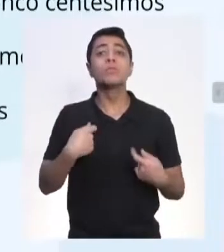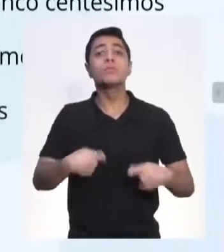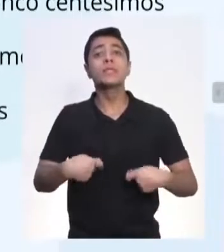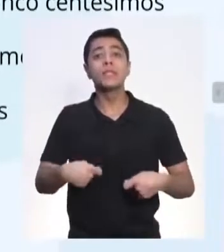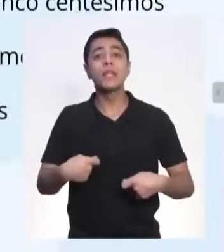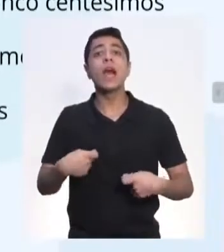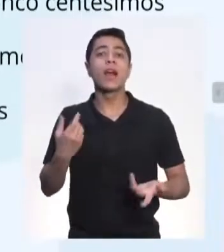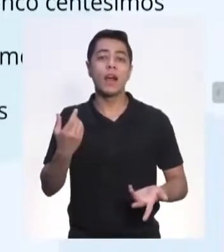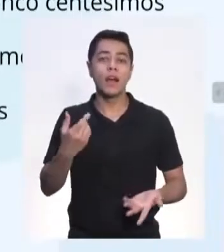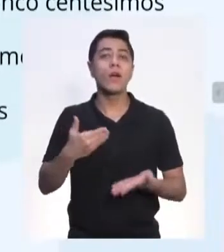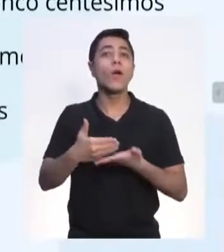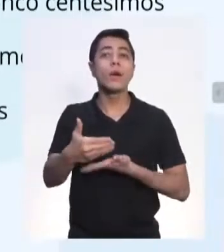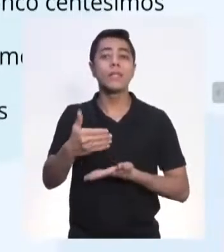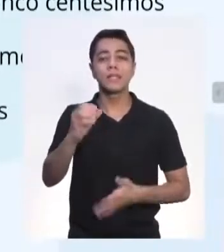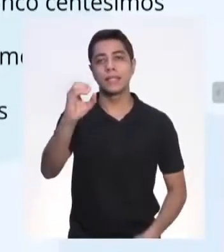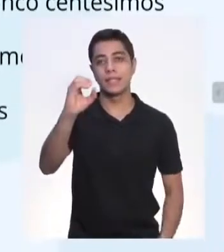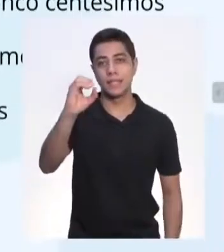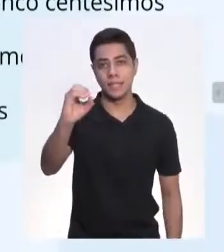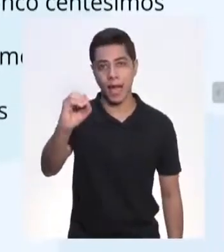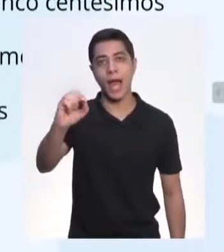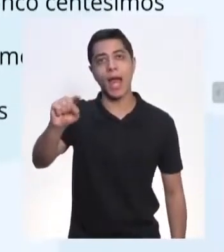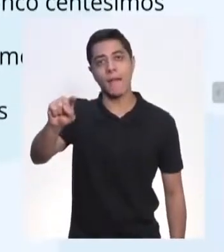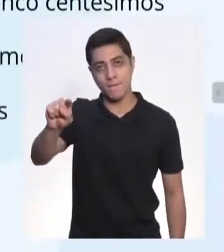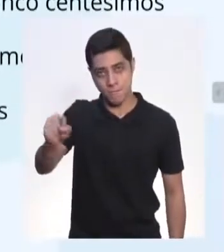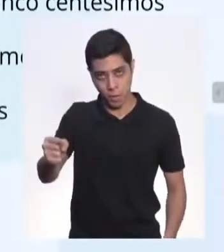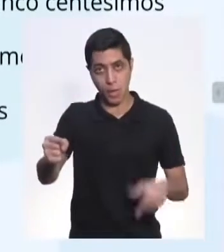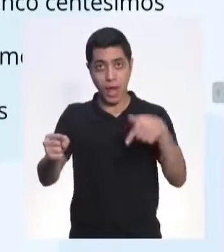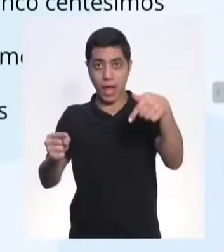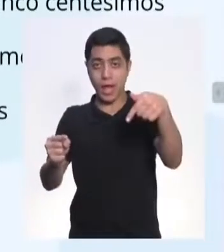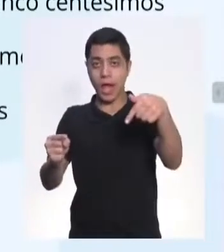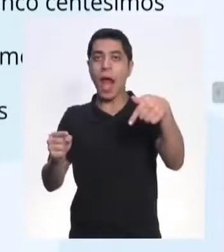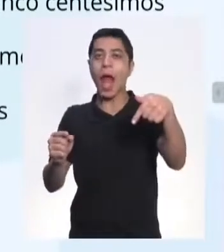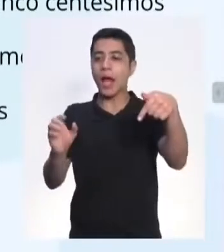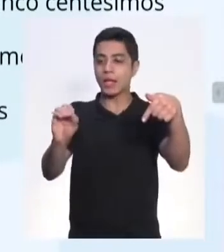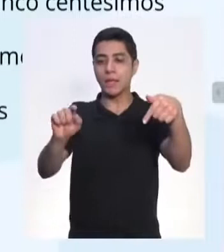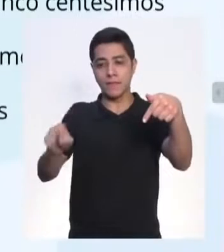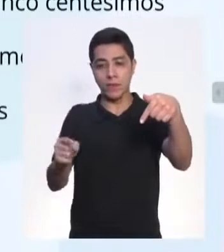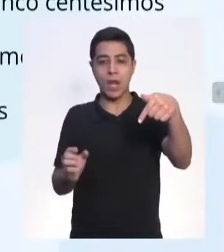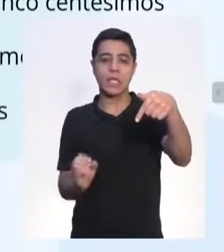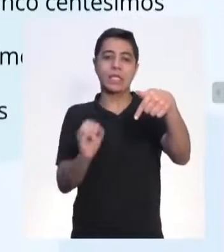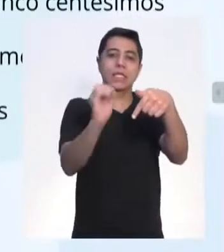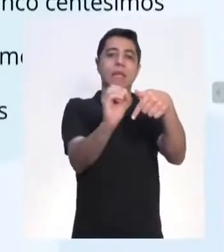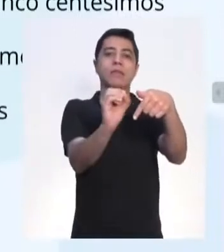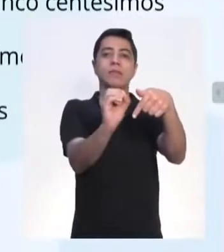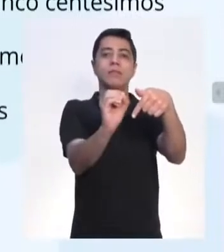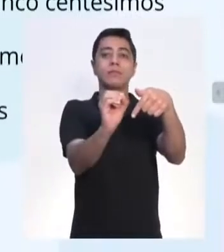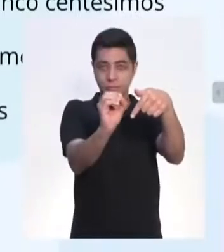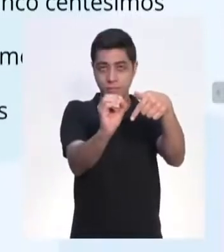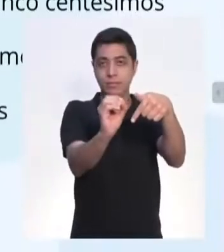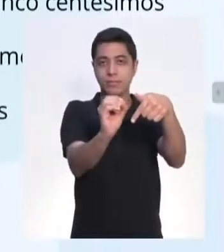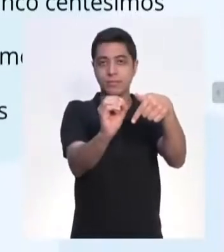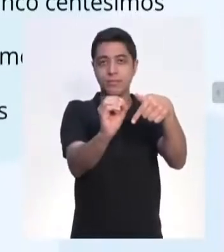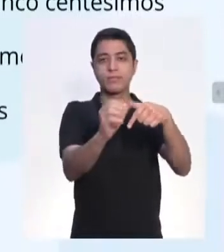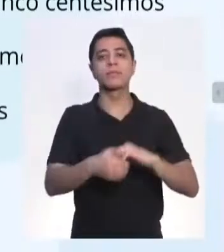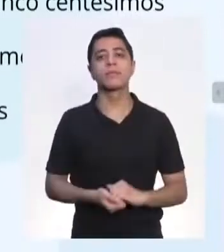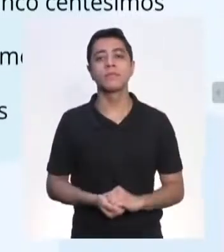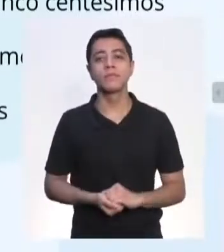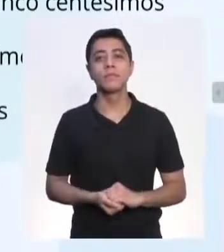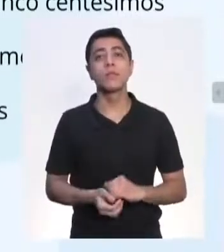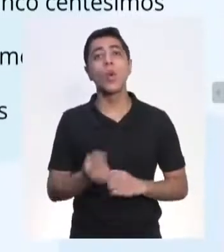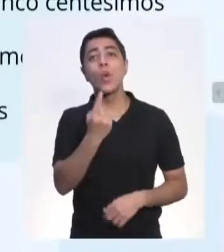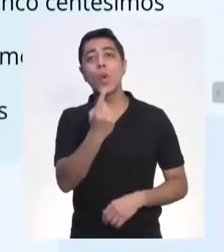0, acrescento um 0. Agora dá. Só dá uma vez, né? 1 vezes